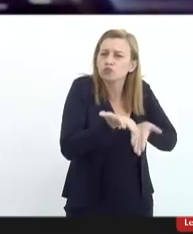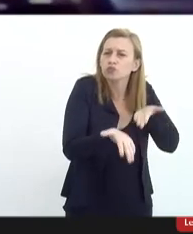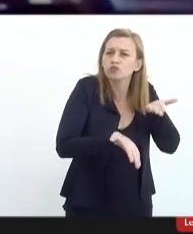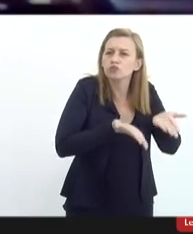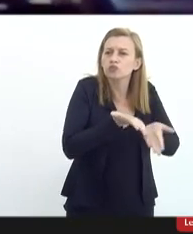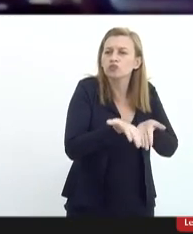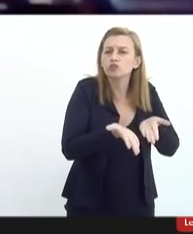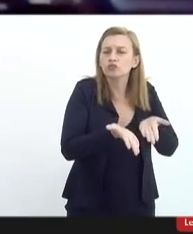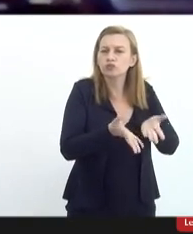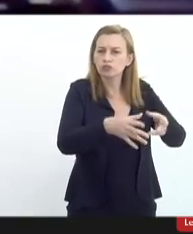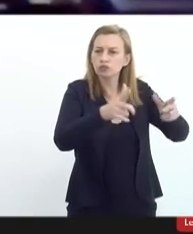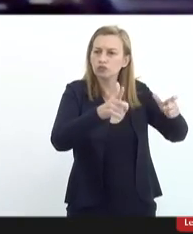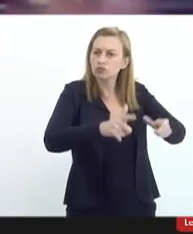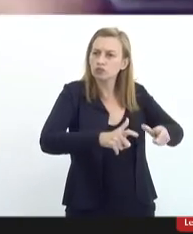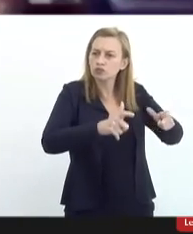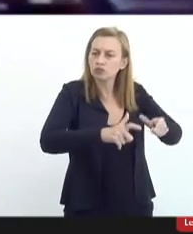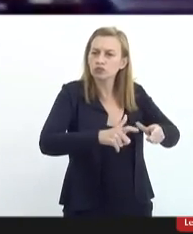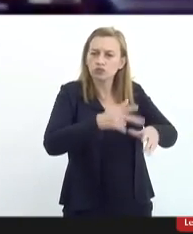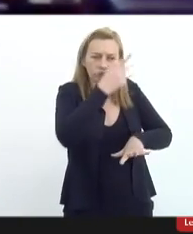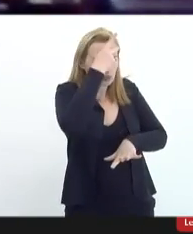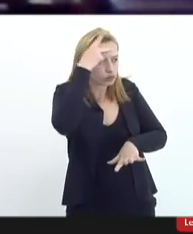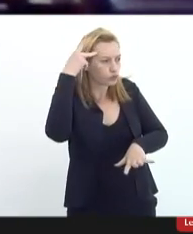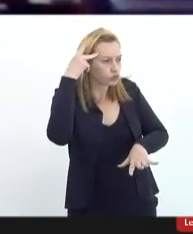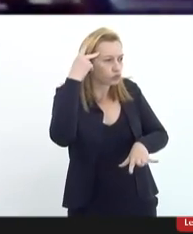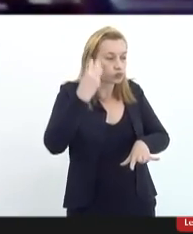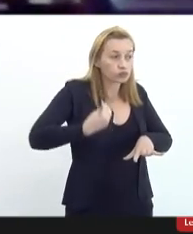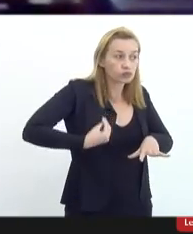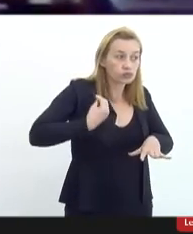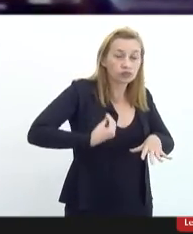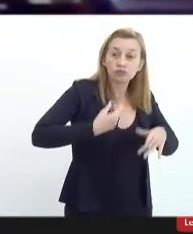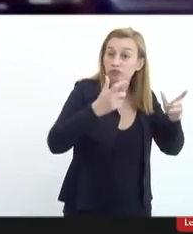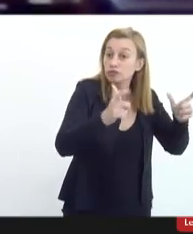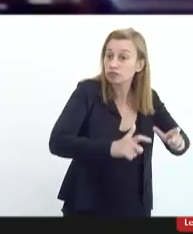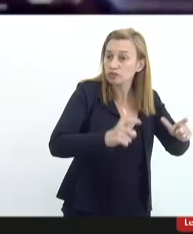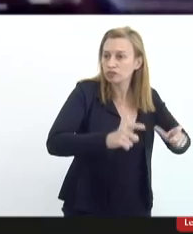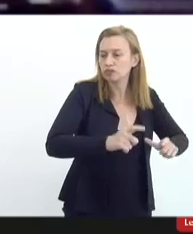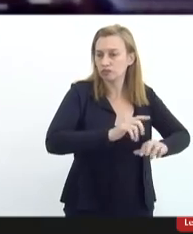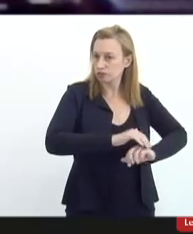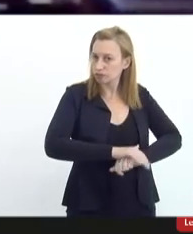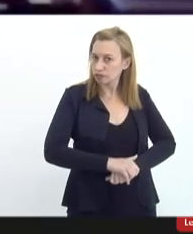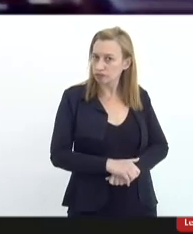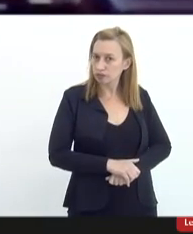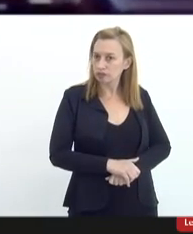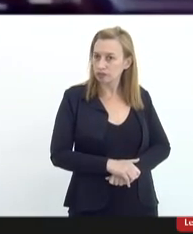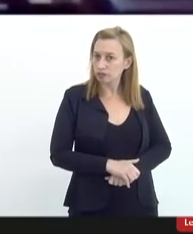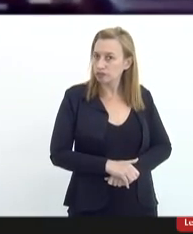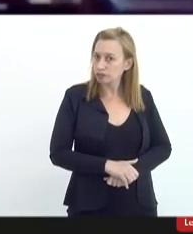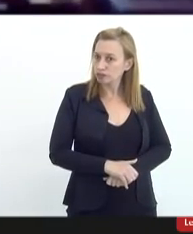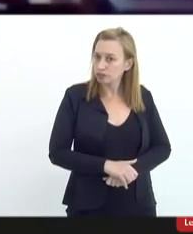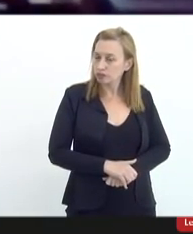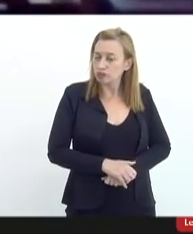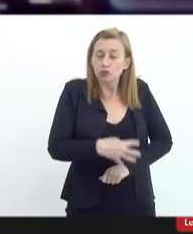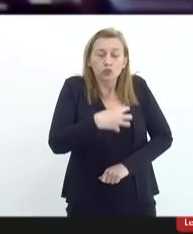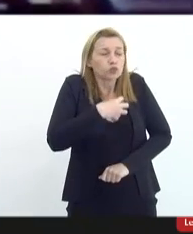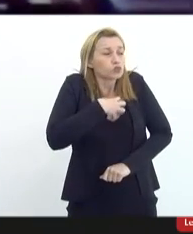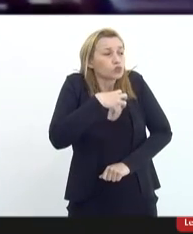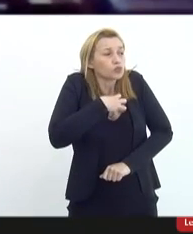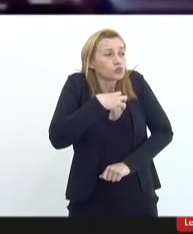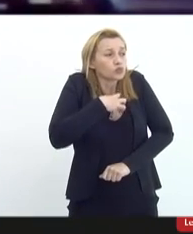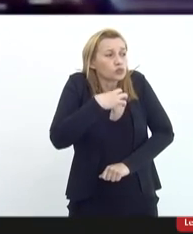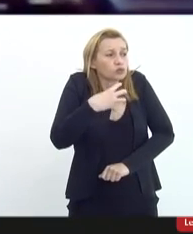da territorialidade das pessoas que ocupam aquele determinado espaço, num sentido